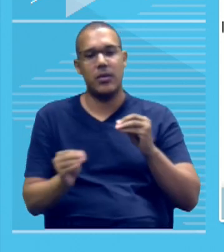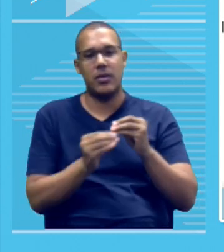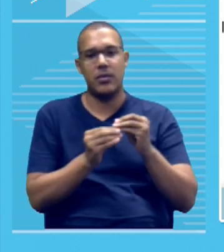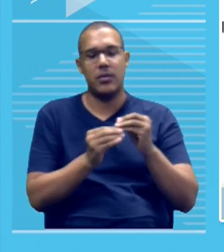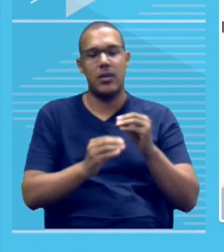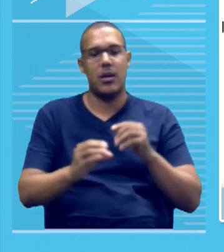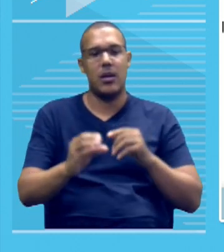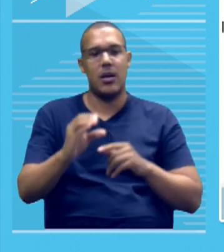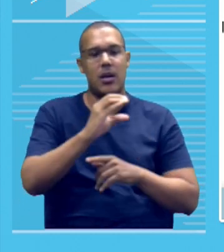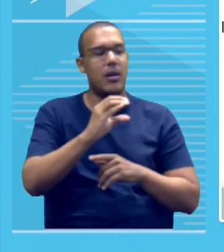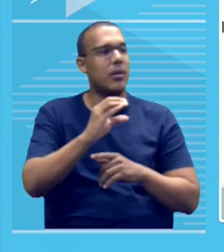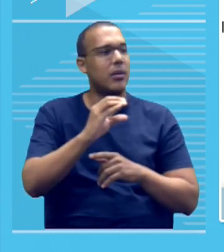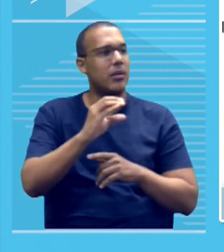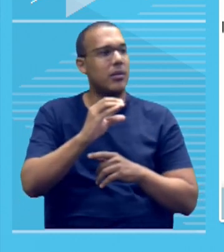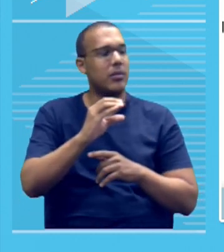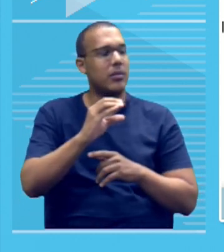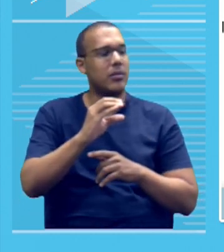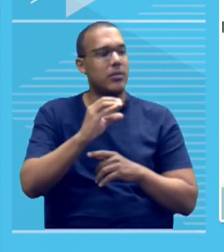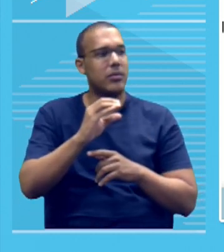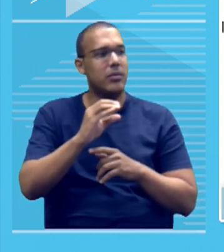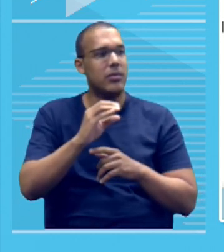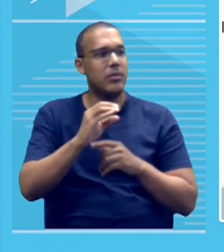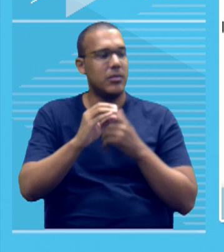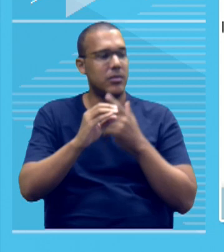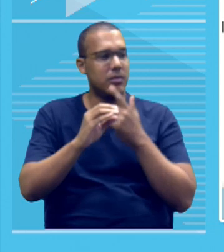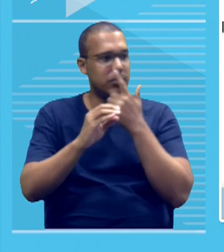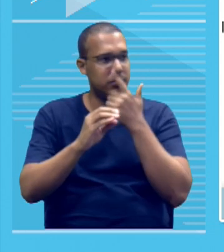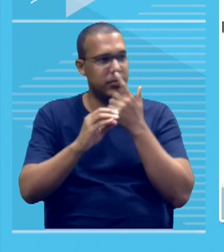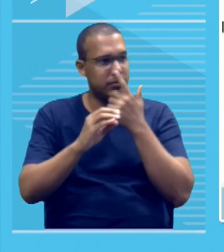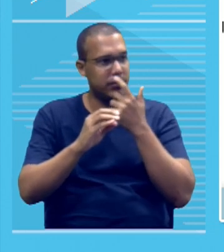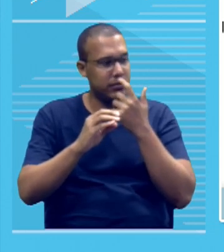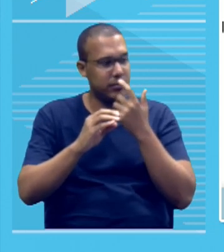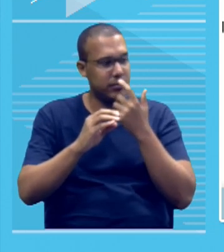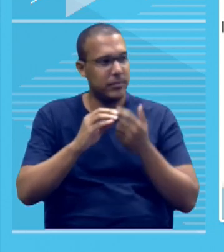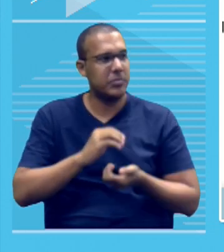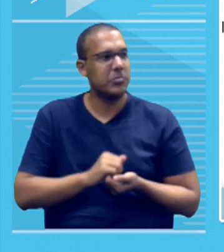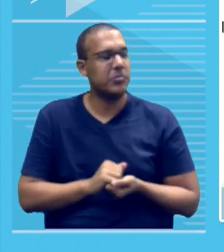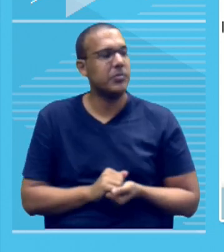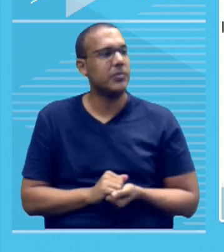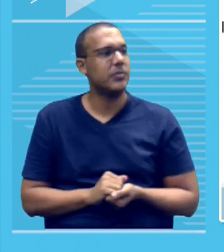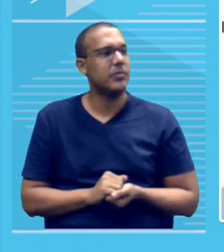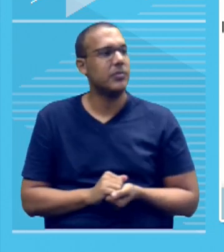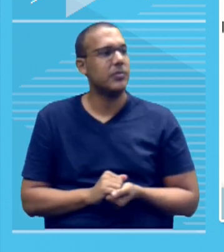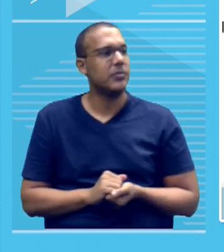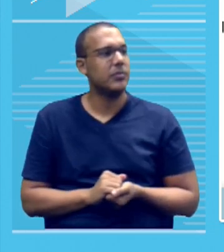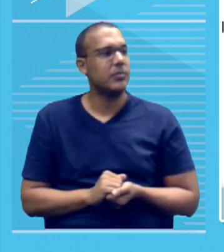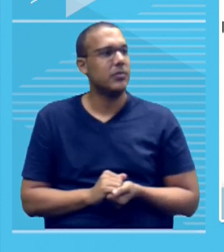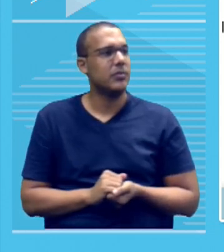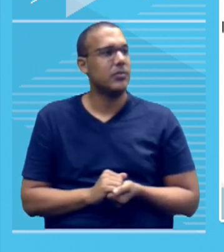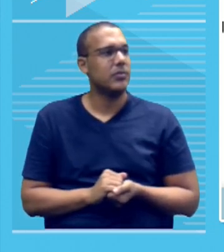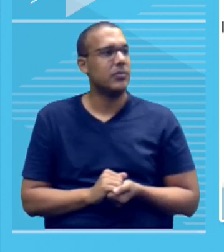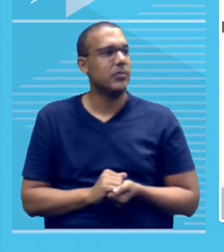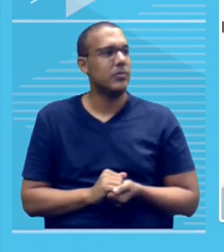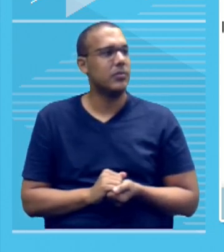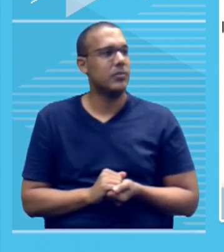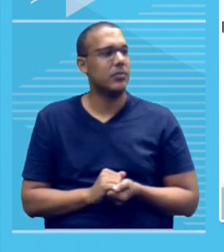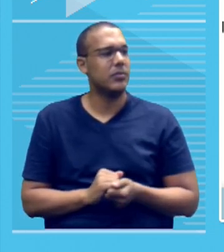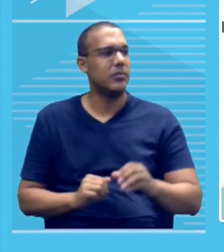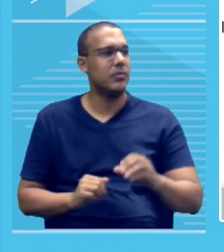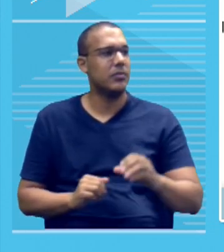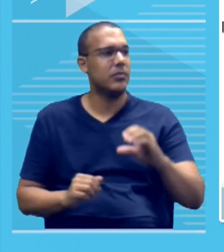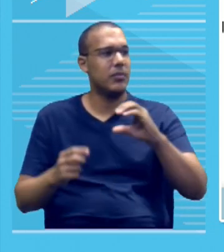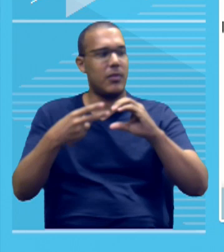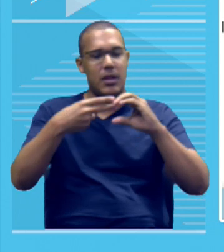ao carbono, preferencialmente, mais hidrogenado da dupla, pessoal. Observe aqui, olhe somente para a